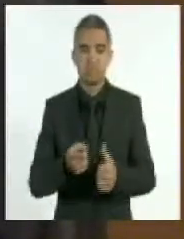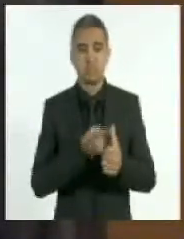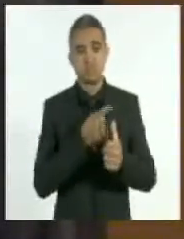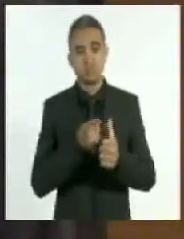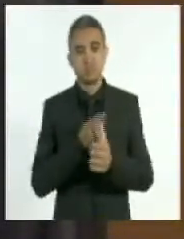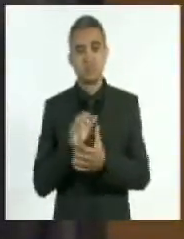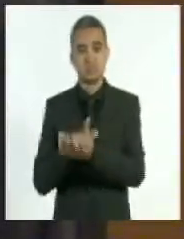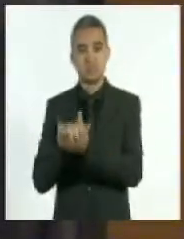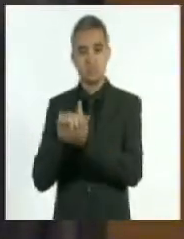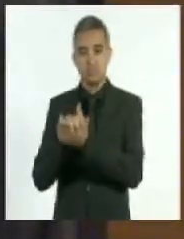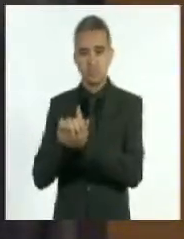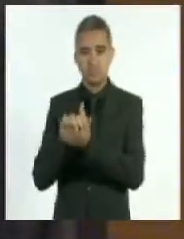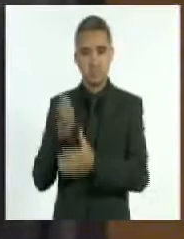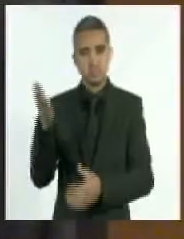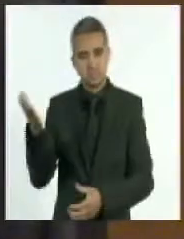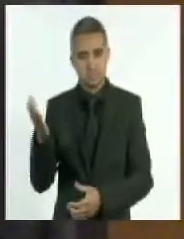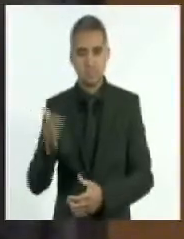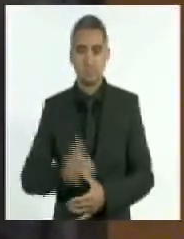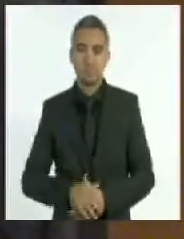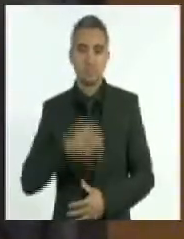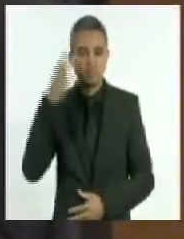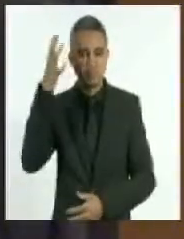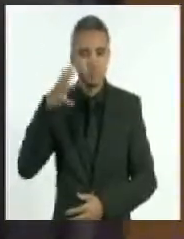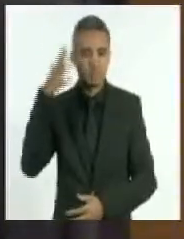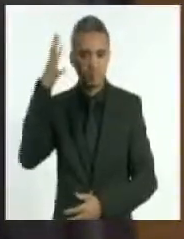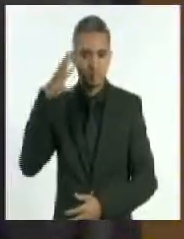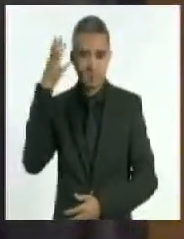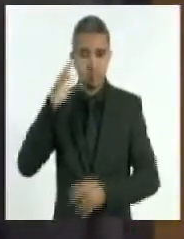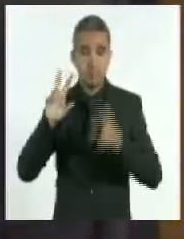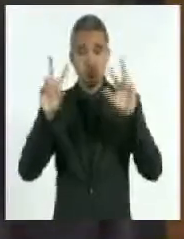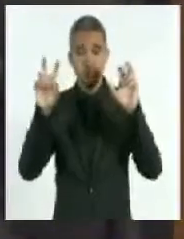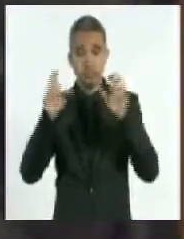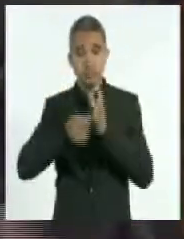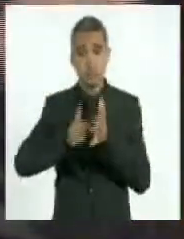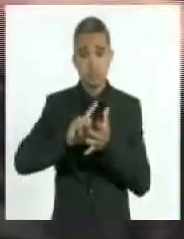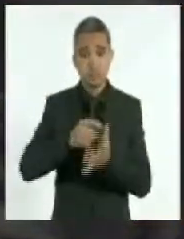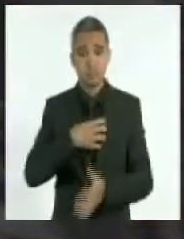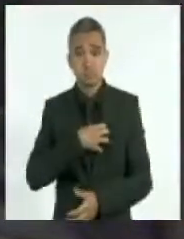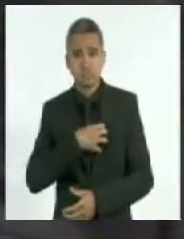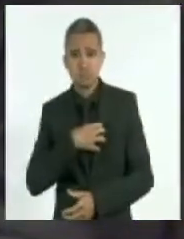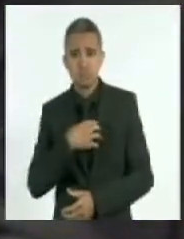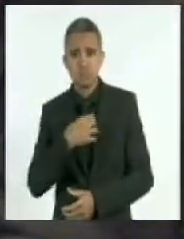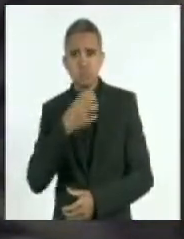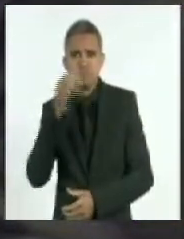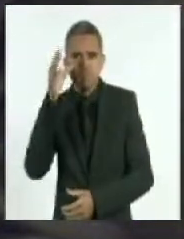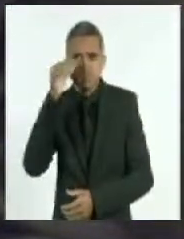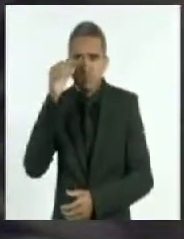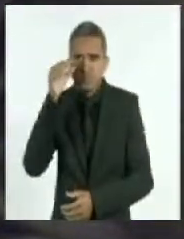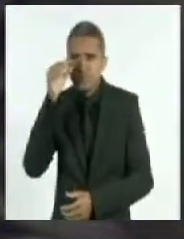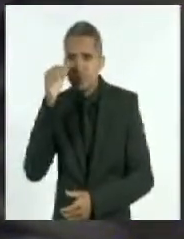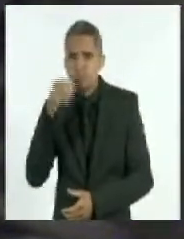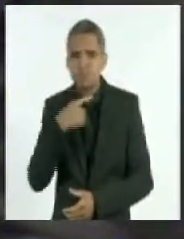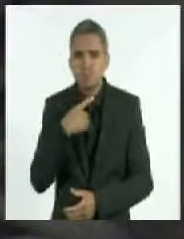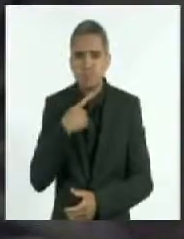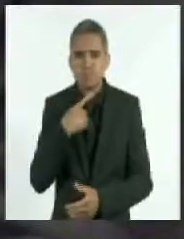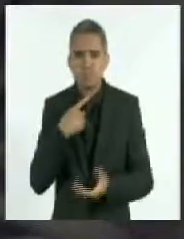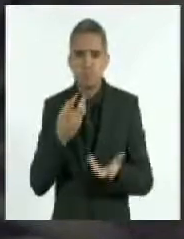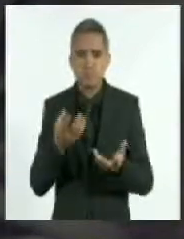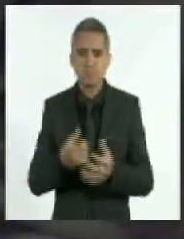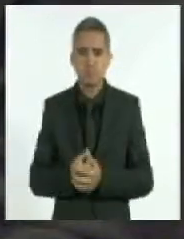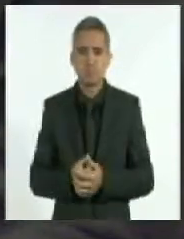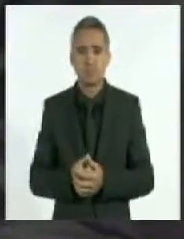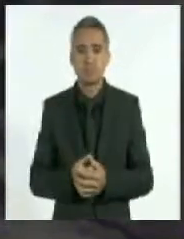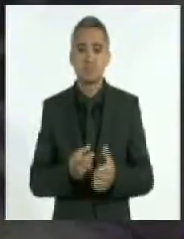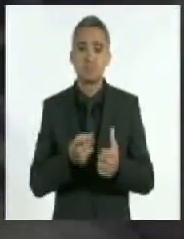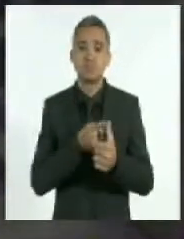pelo pronunciamento. Era um tema que já tinha me despertado a curiosidade. O primeiro questionamento que eu faria era com